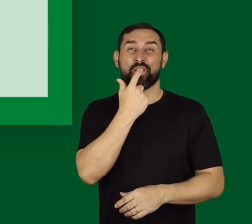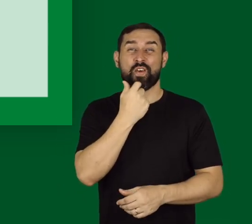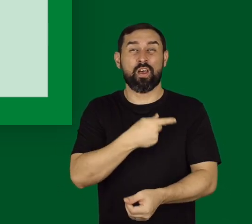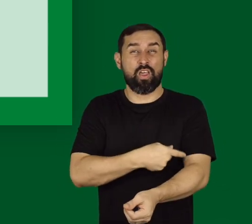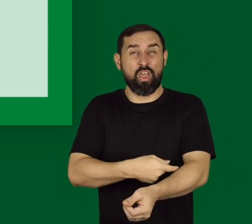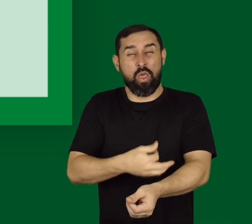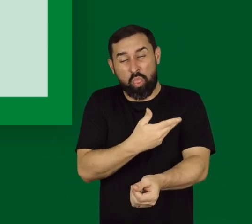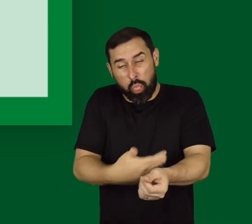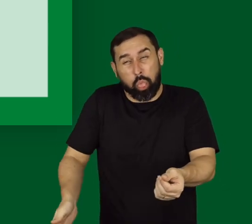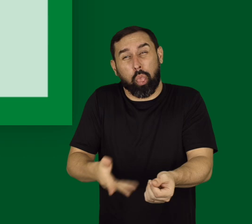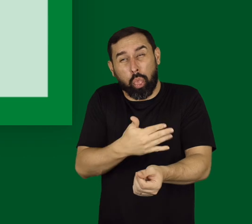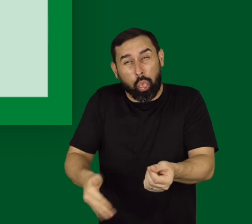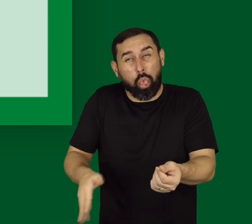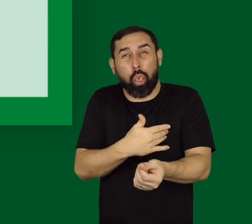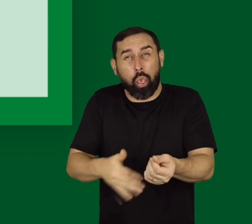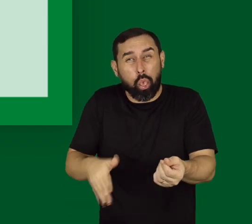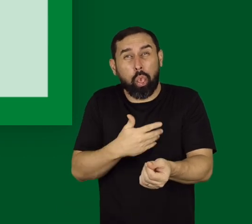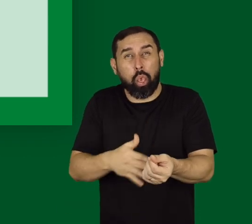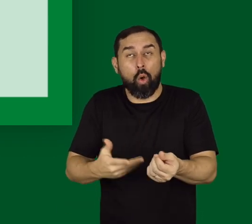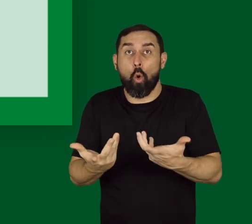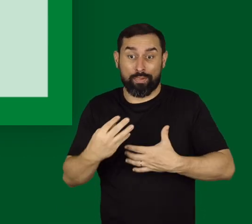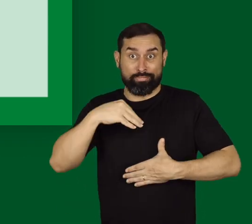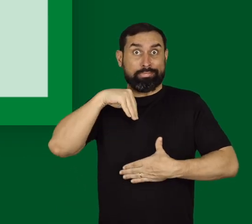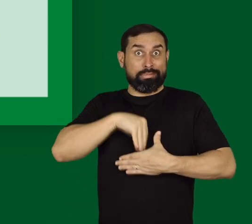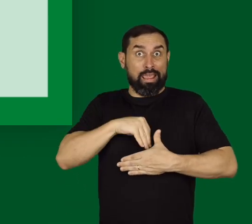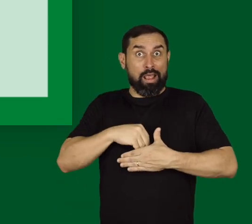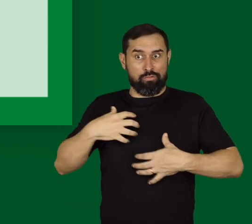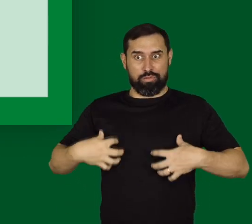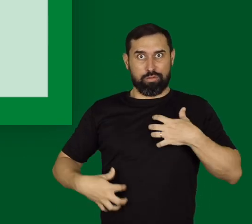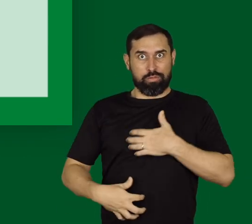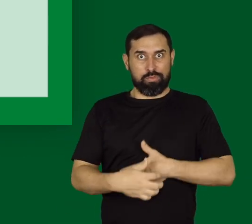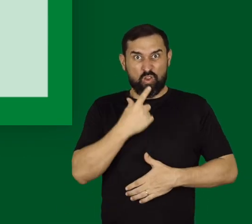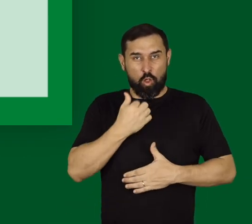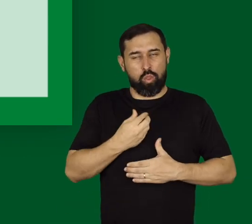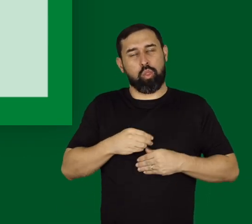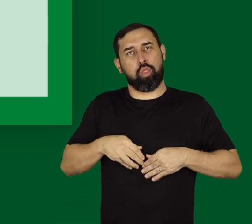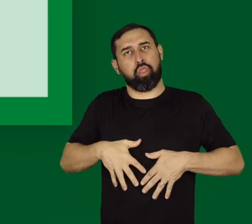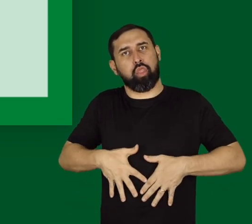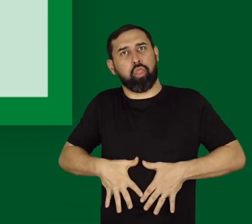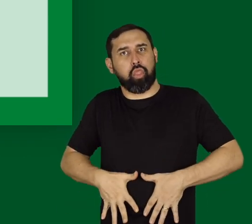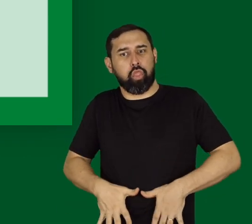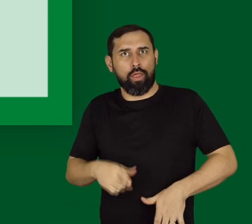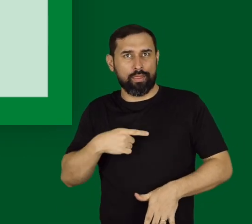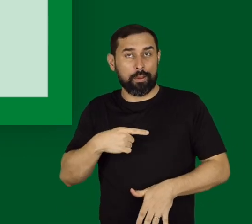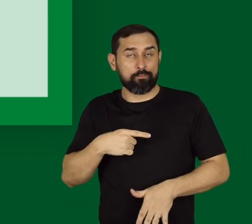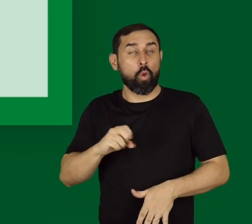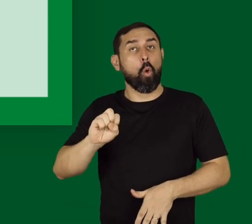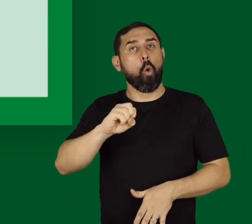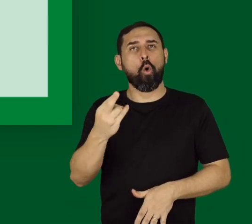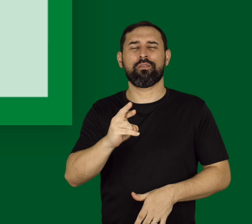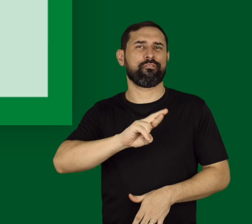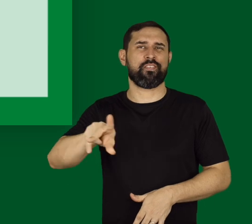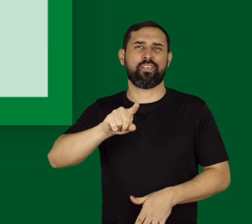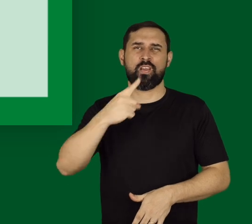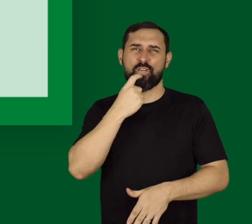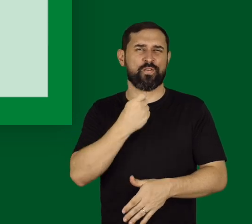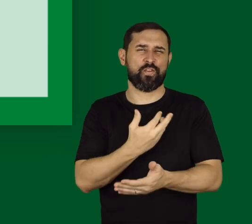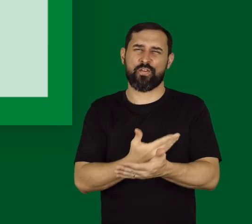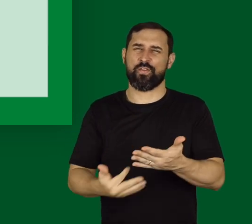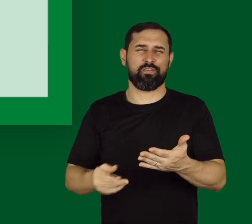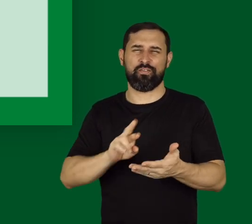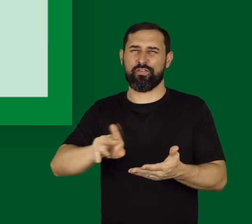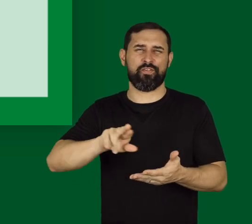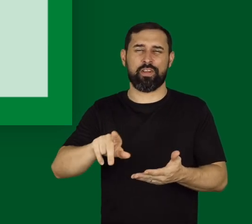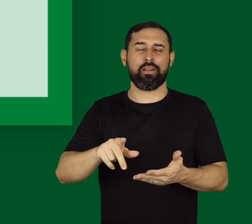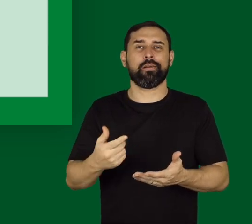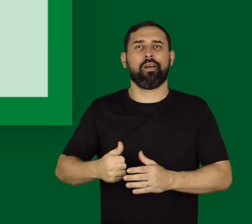ter o hemorrágico, no caso do trauma, por perda sanguínea, quer para o meio interno, quer para o meio externo. Você vai ter o não